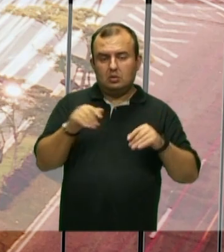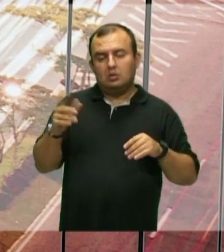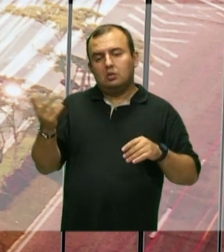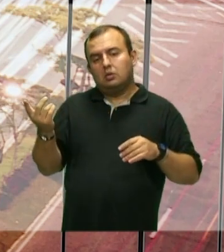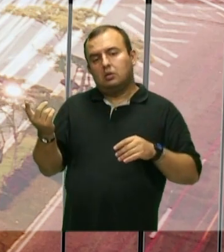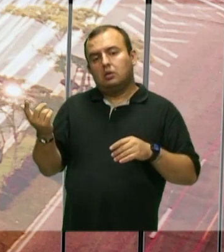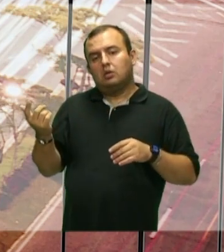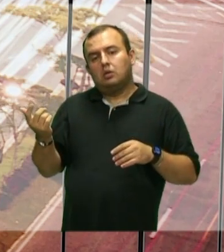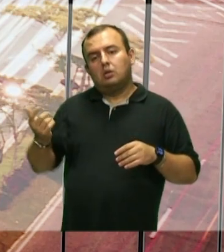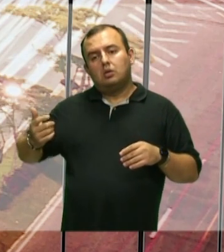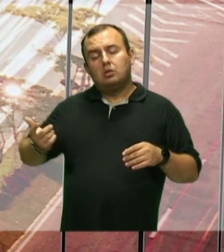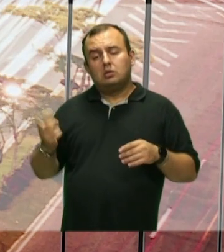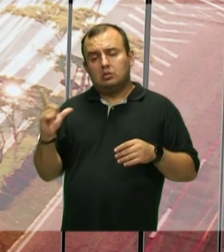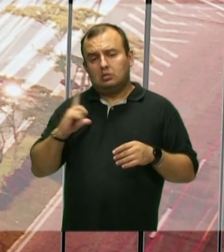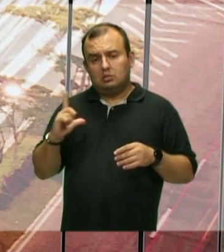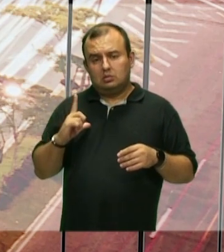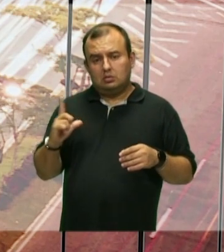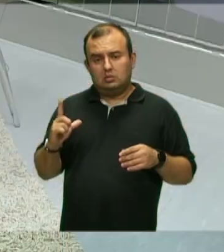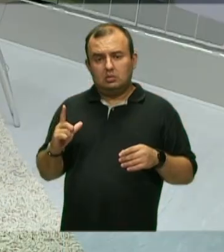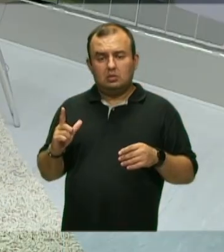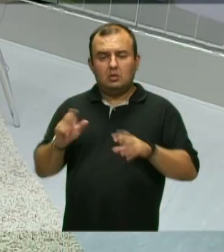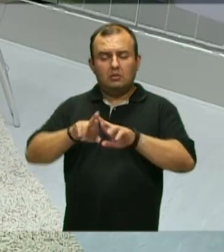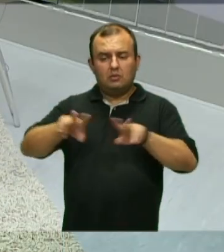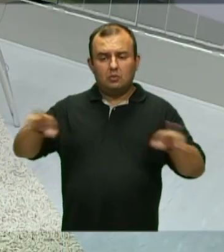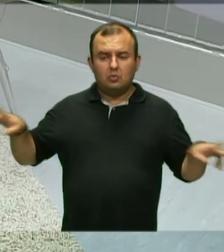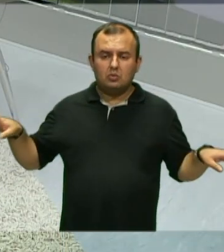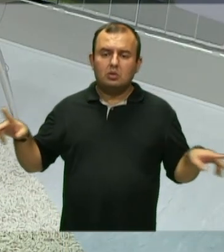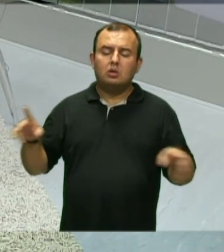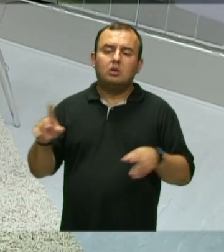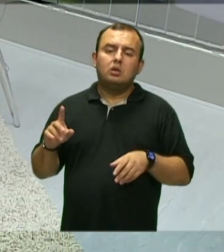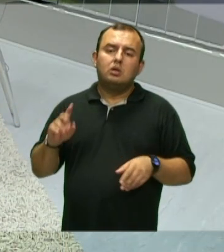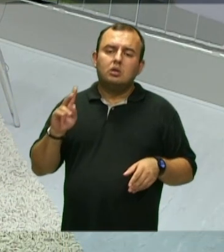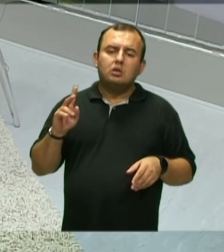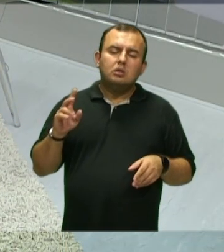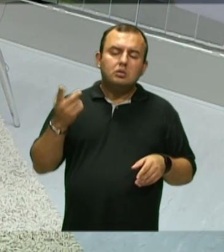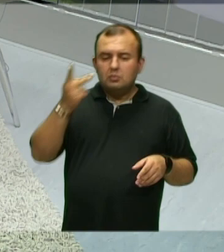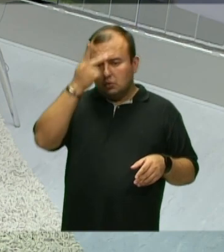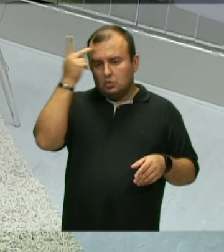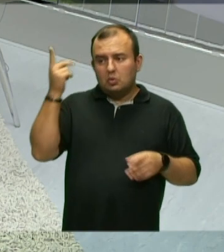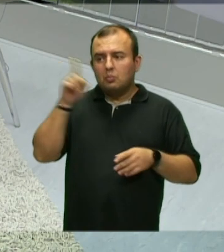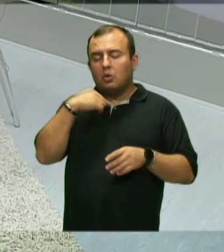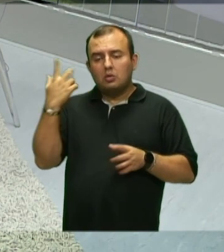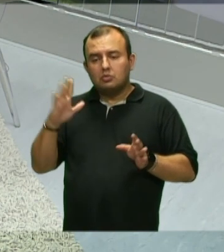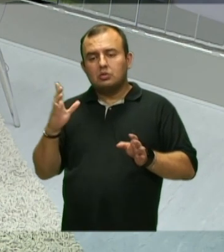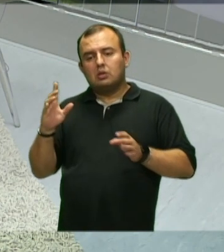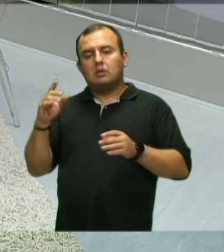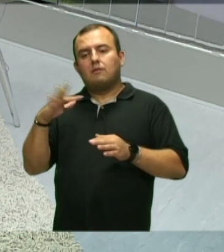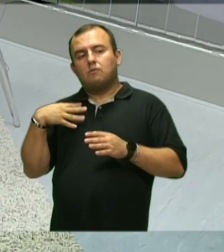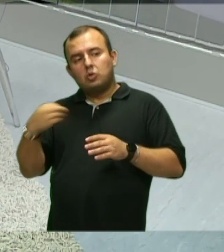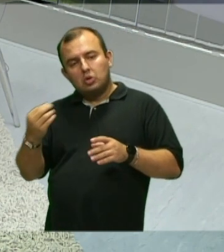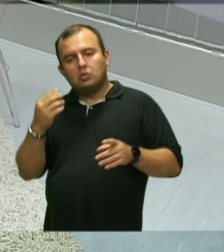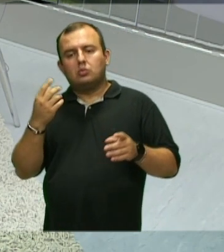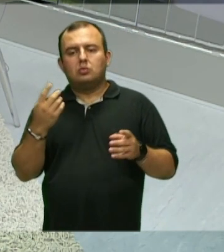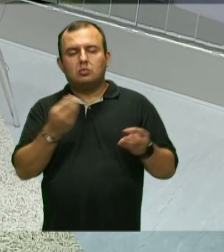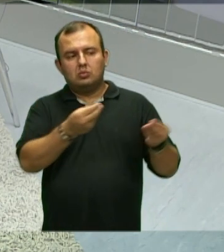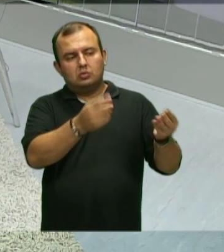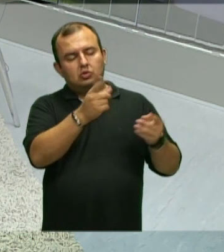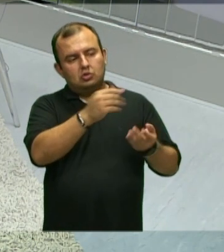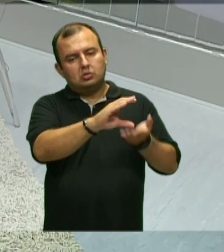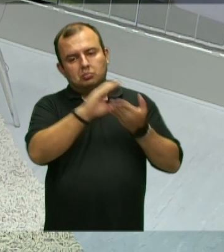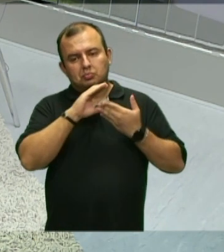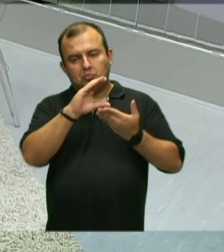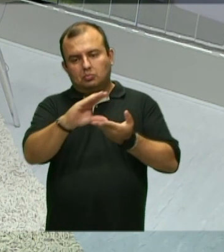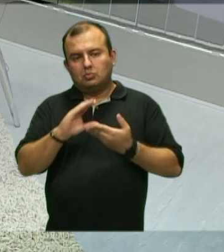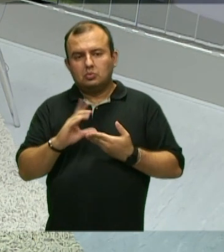no IPTU, ou também são vários herdeiros, ou uma propriedade de várias pessoas, né,